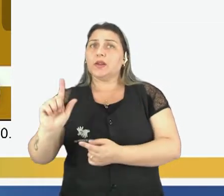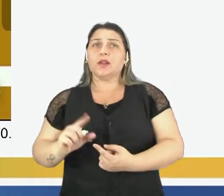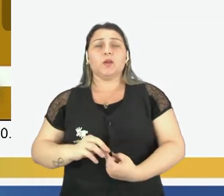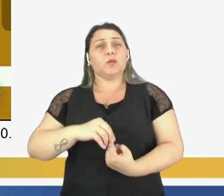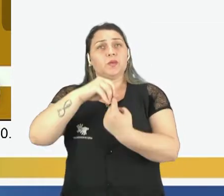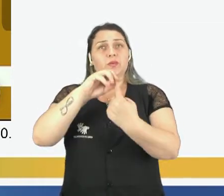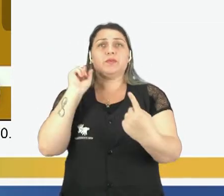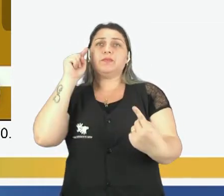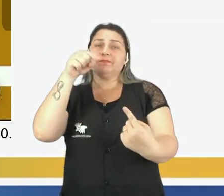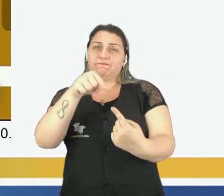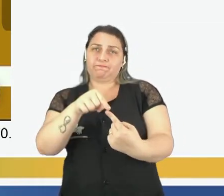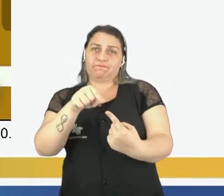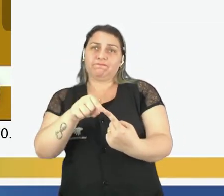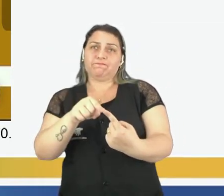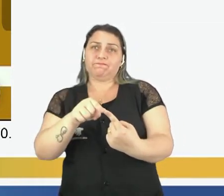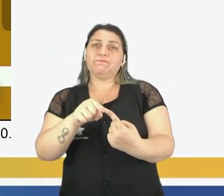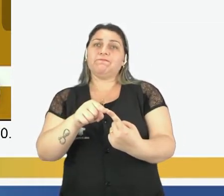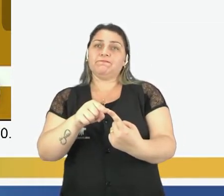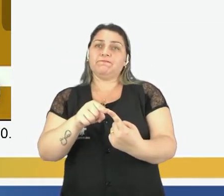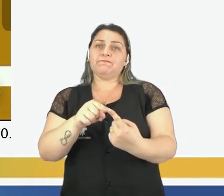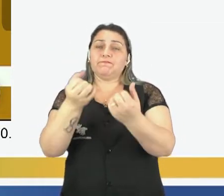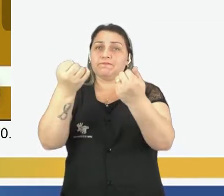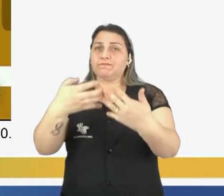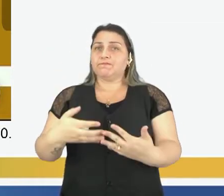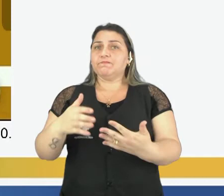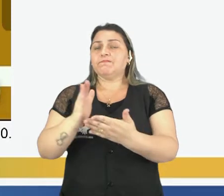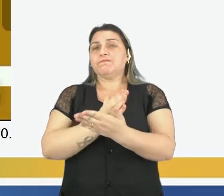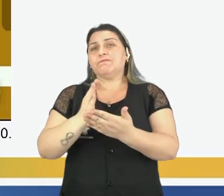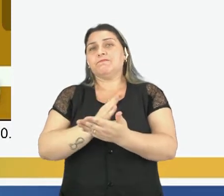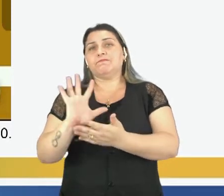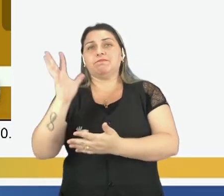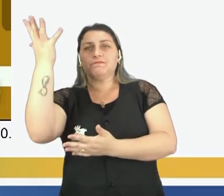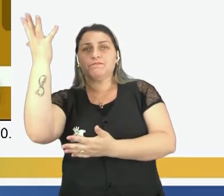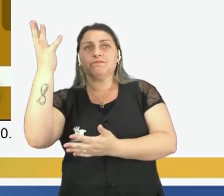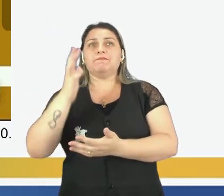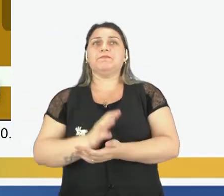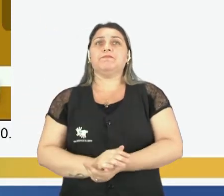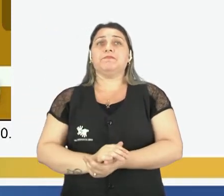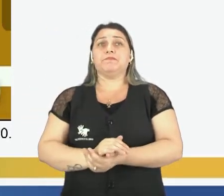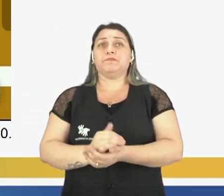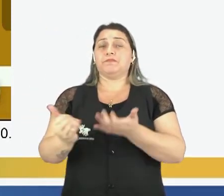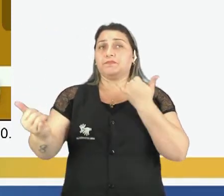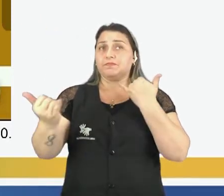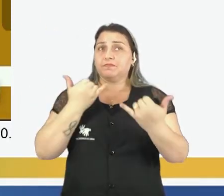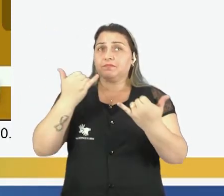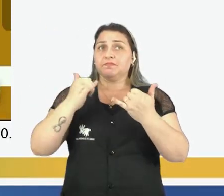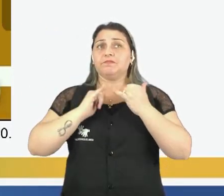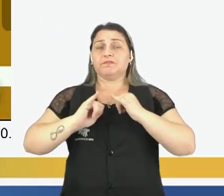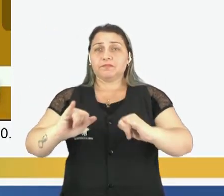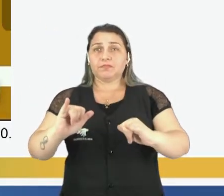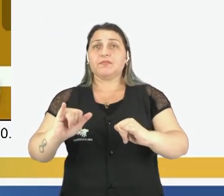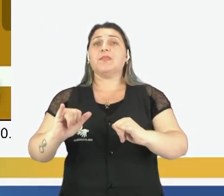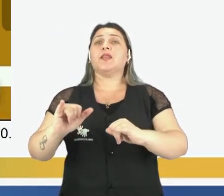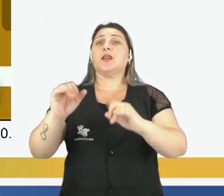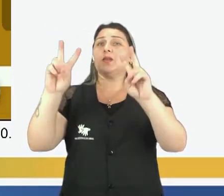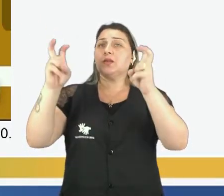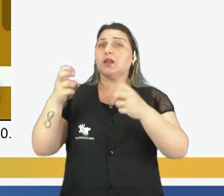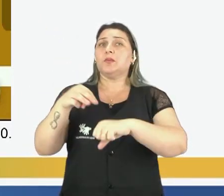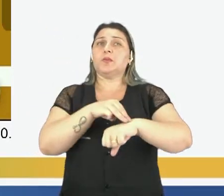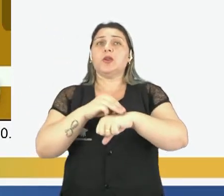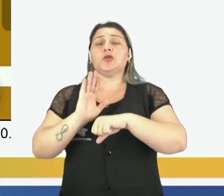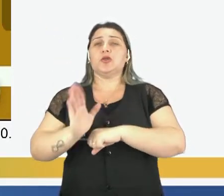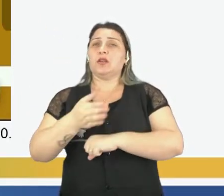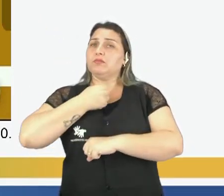não tem como uma única finalidade noticiar algo. A notícia informa temas do momento.